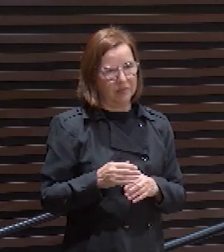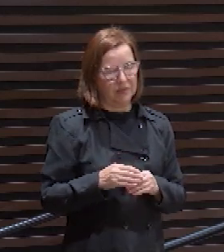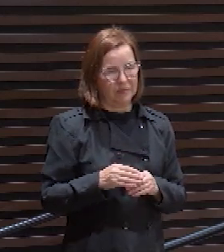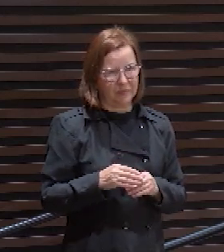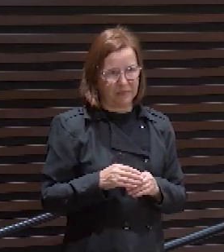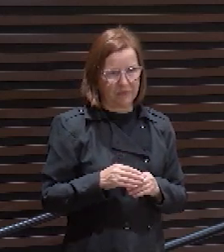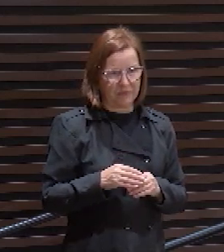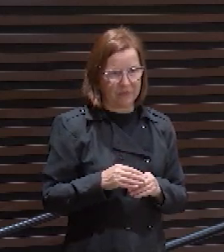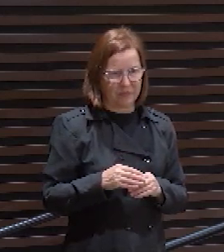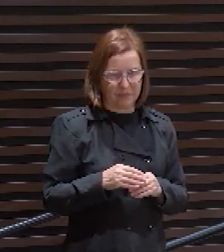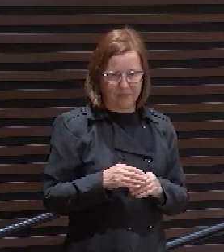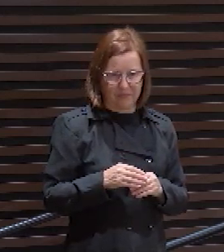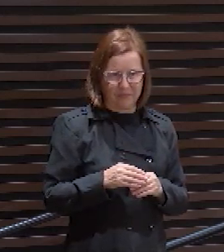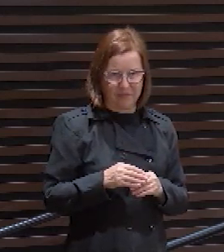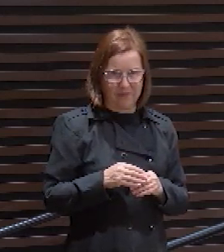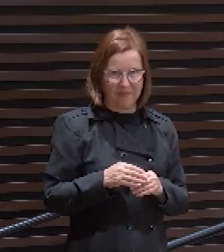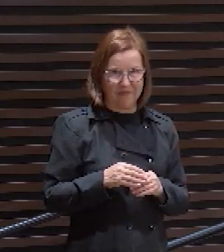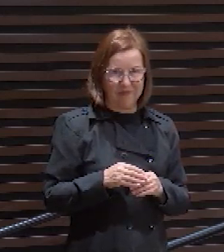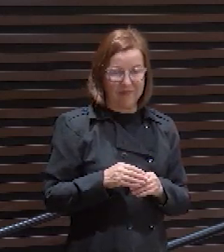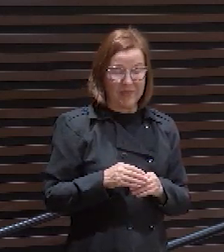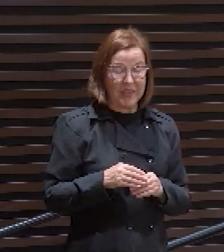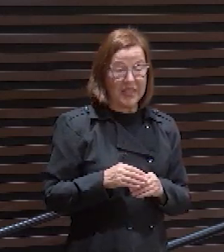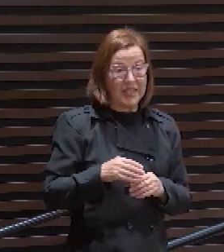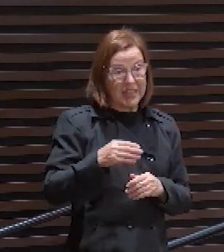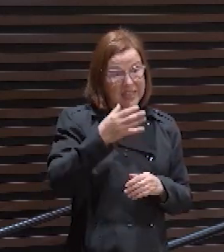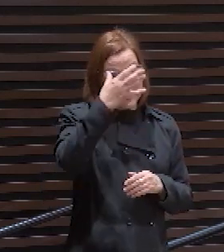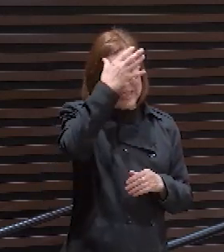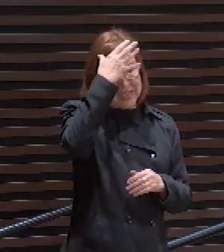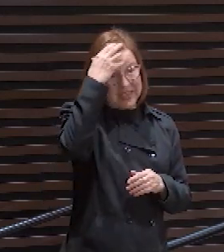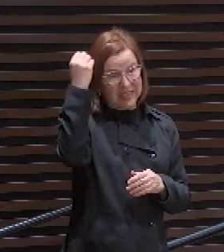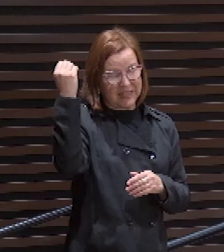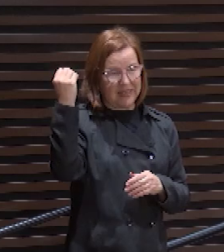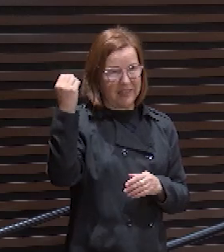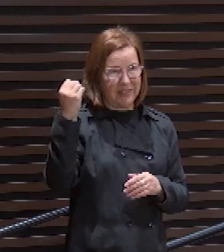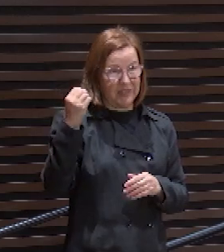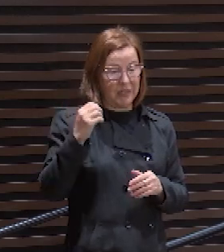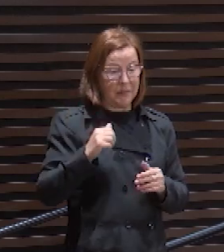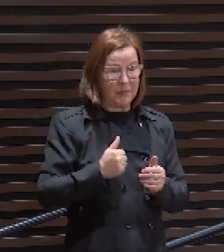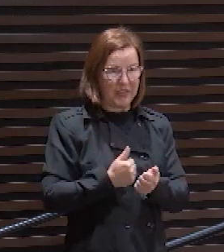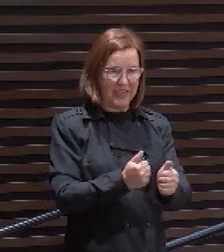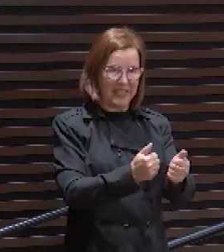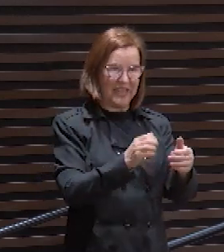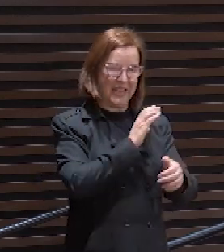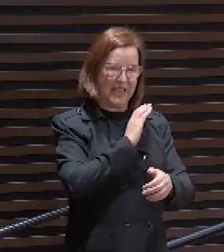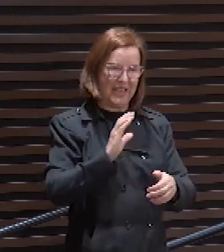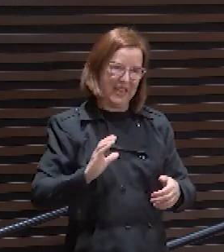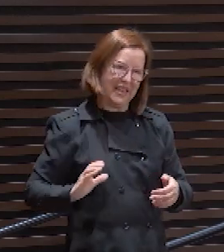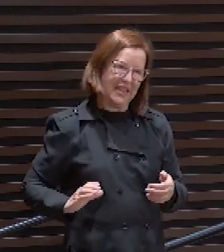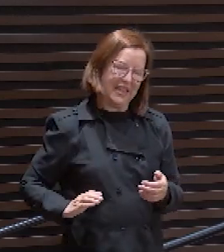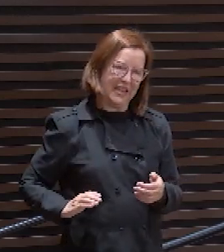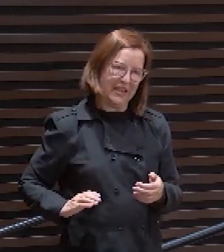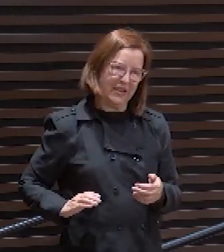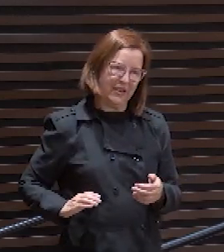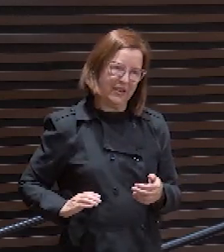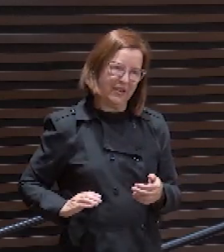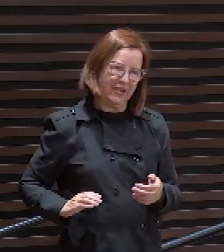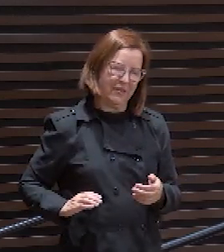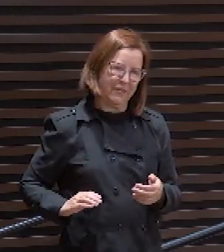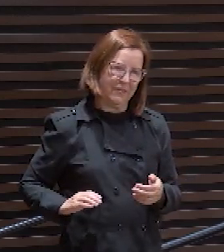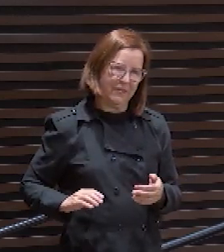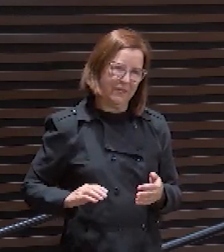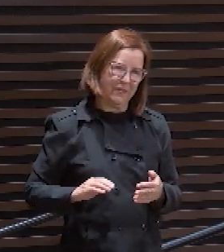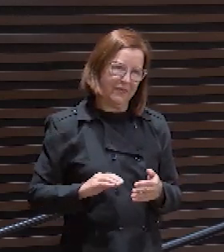este mundo vive. Só que esquecemos, irmãos, que seguir a Cristo é de forma em